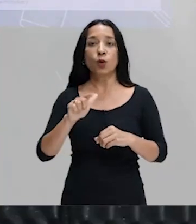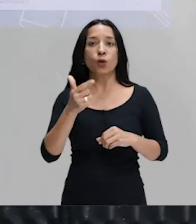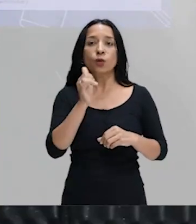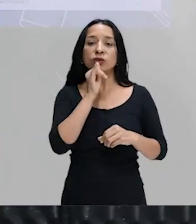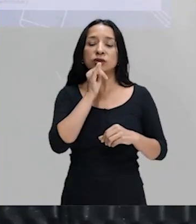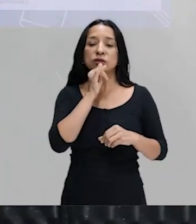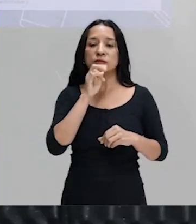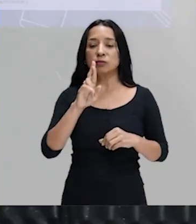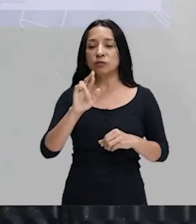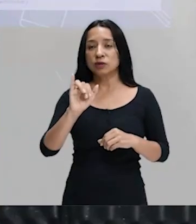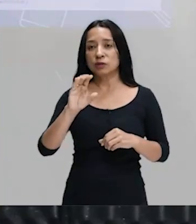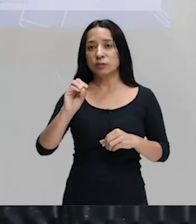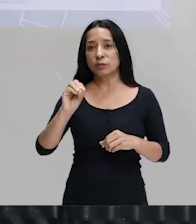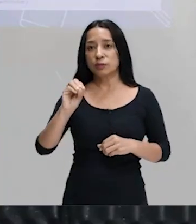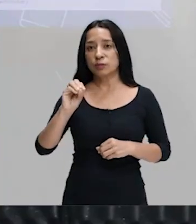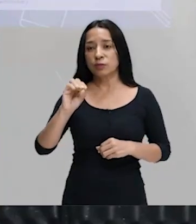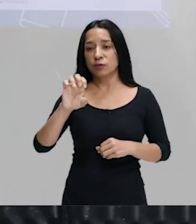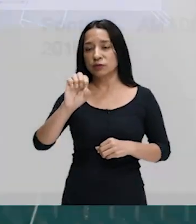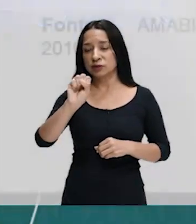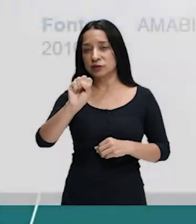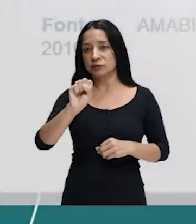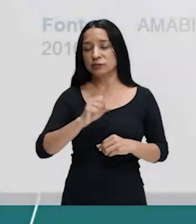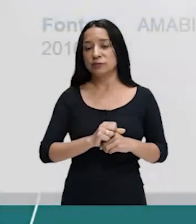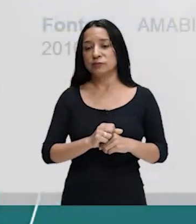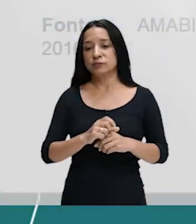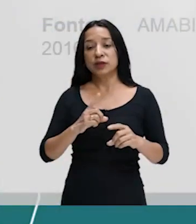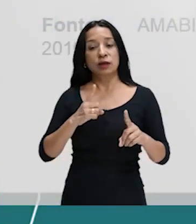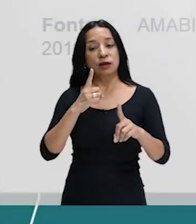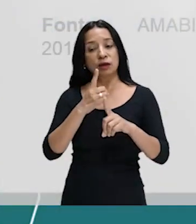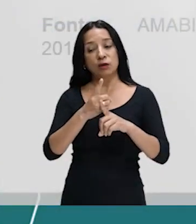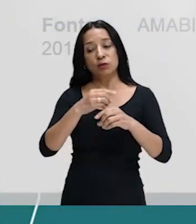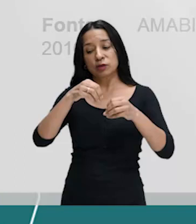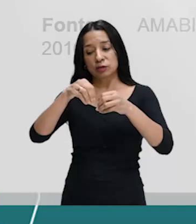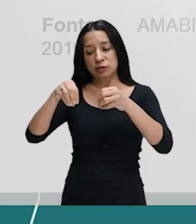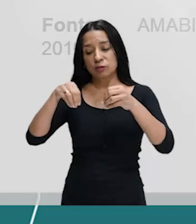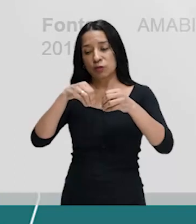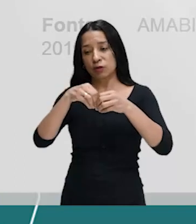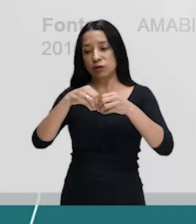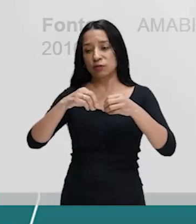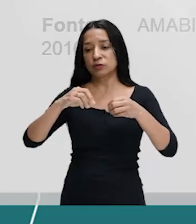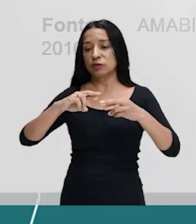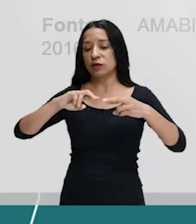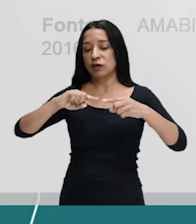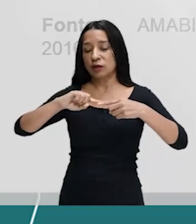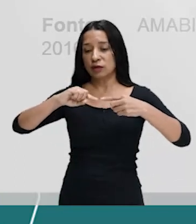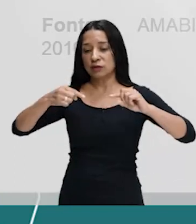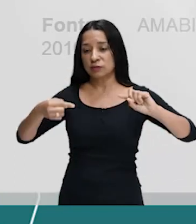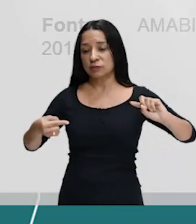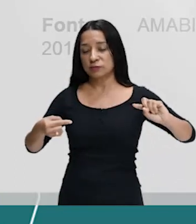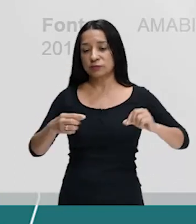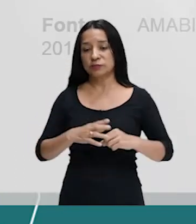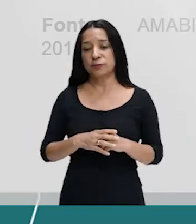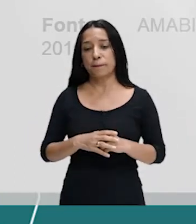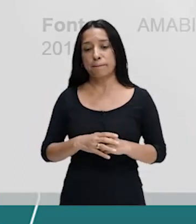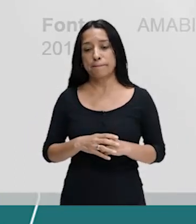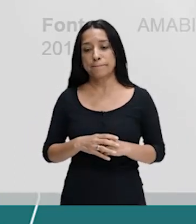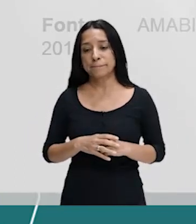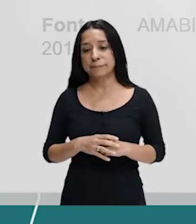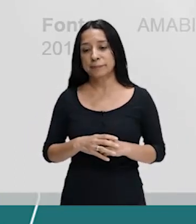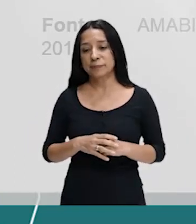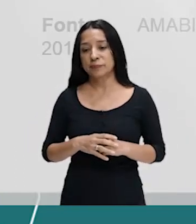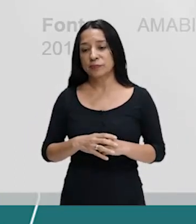ó, é a ribose, encontrada na molécula de RNA, e aqui a desoxirribose, que